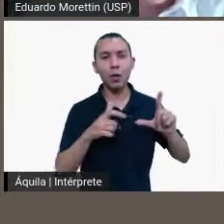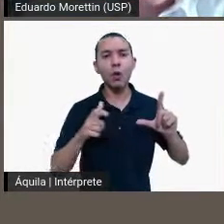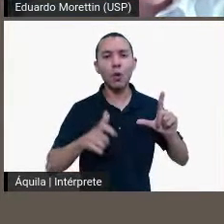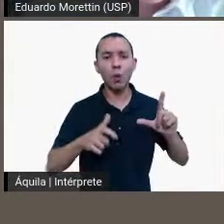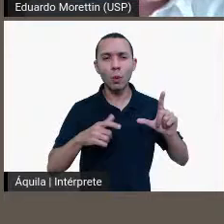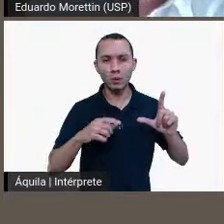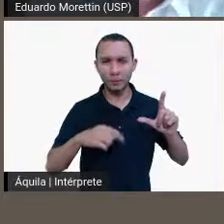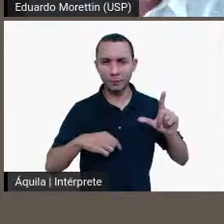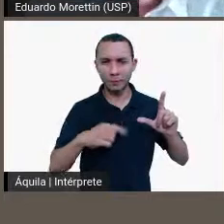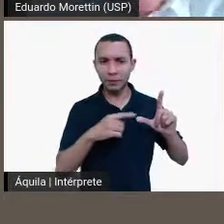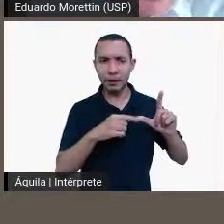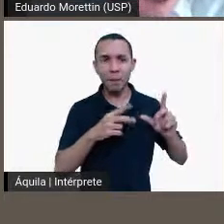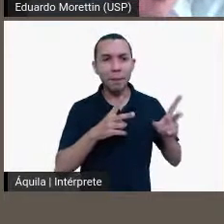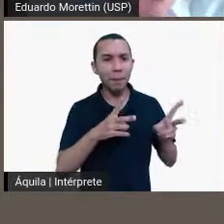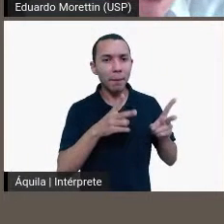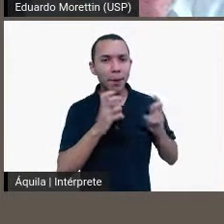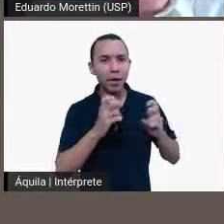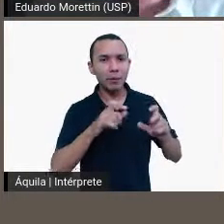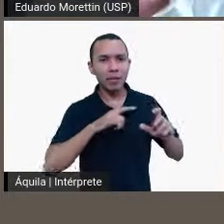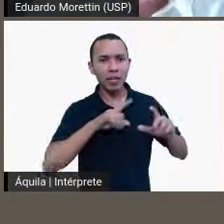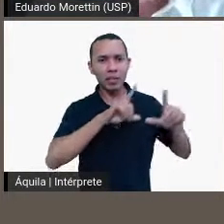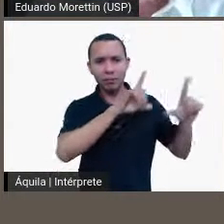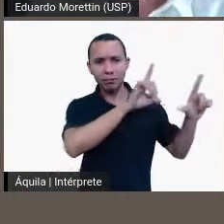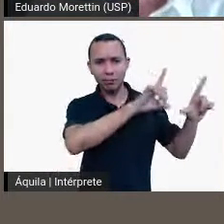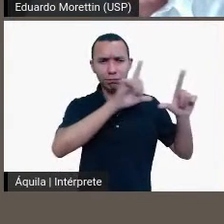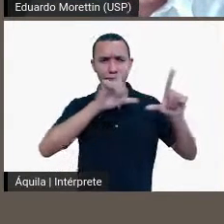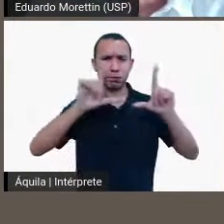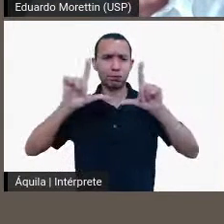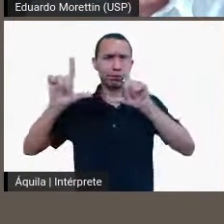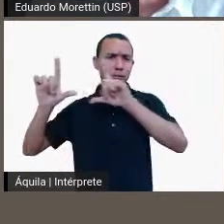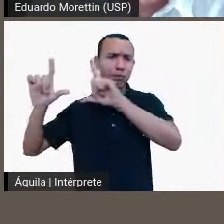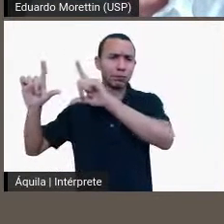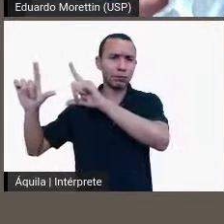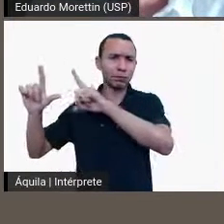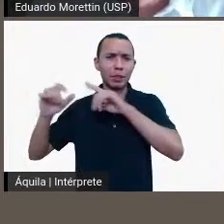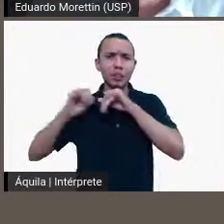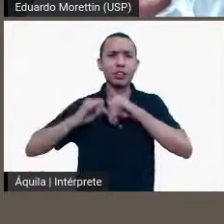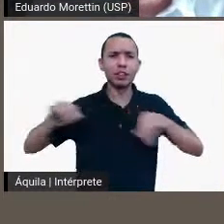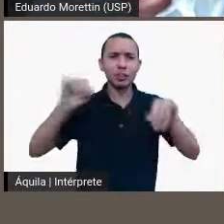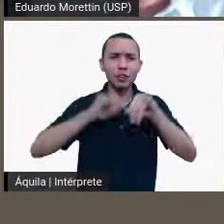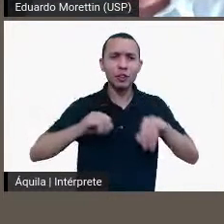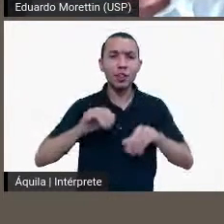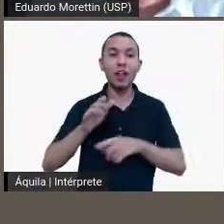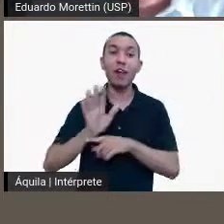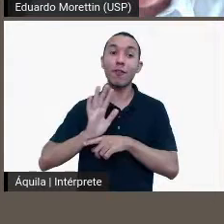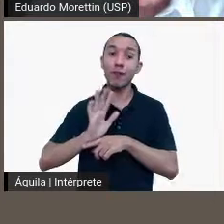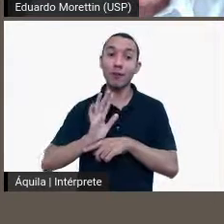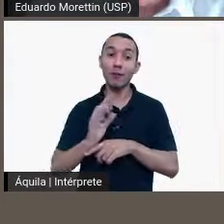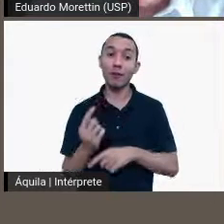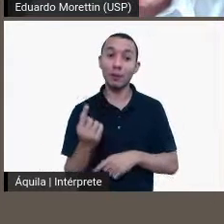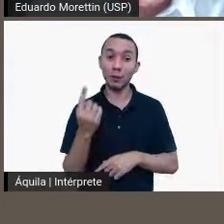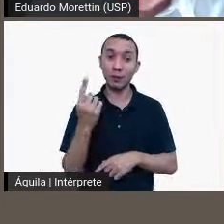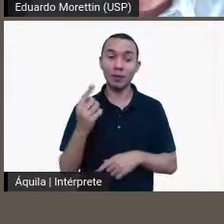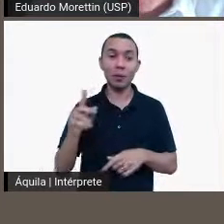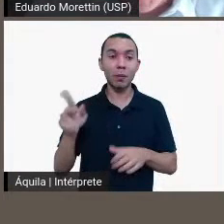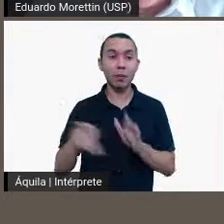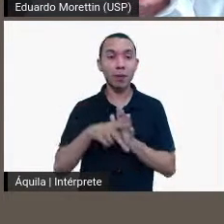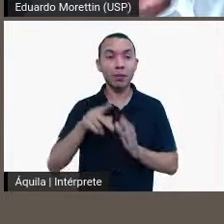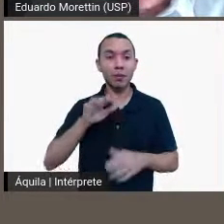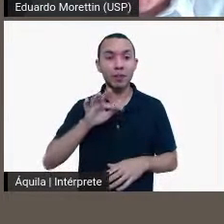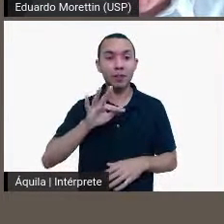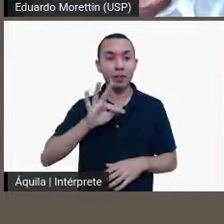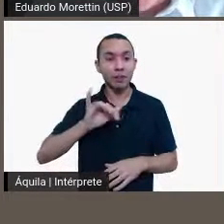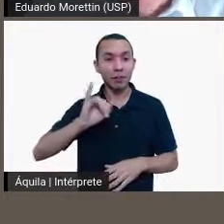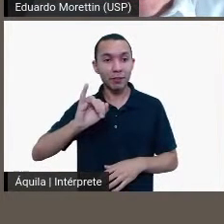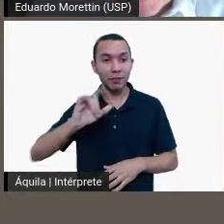percebemos a presença de vários cartazes que fazem a propaganda de um filme, Sangue de Fidalgo, que é de Tom Mix,